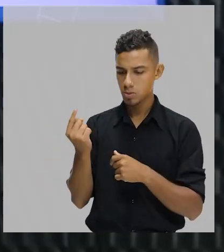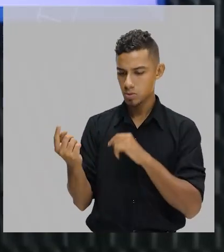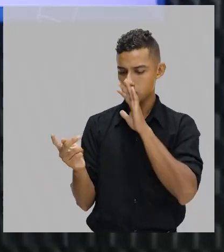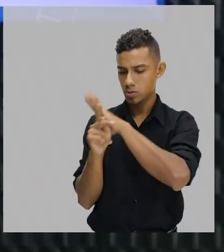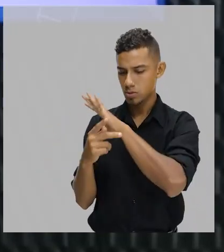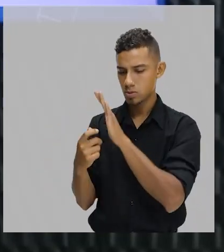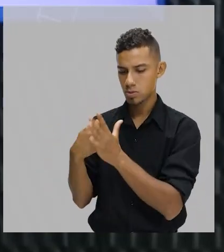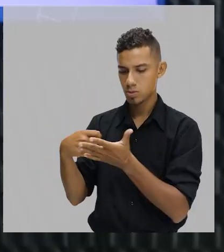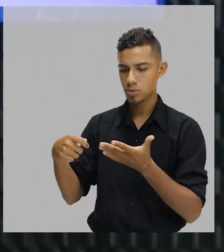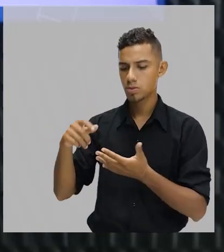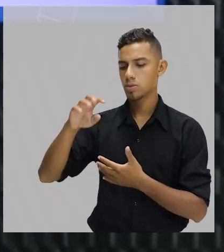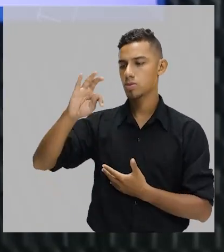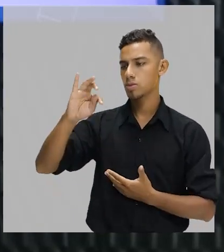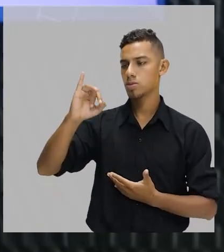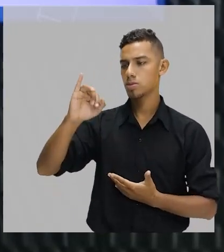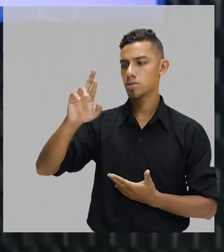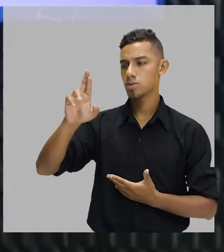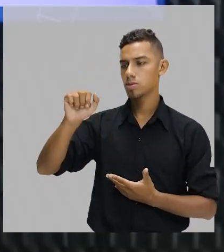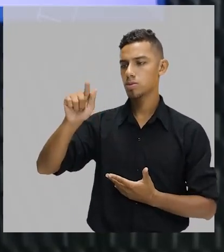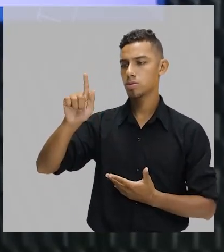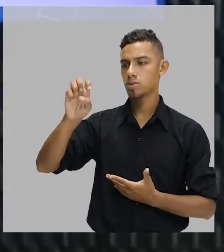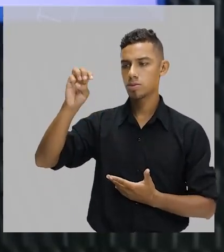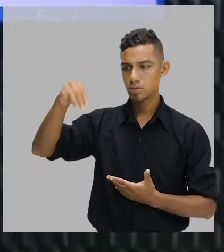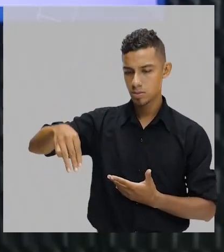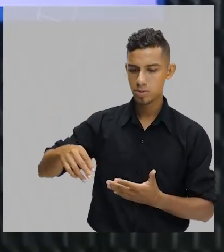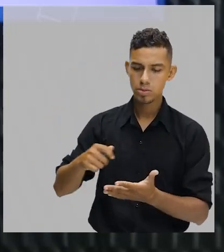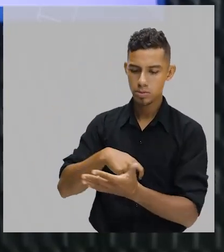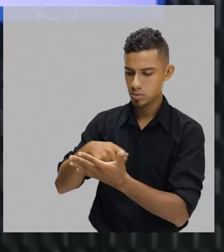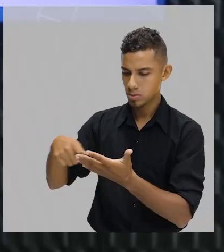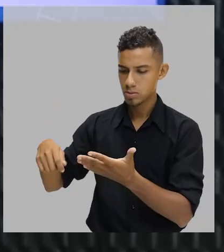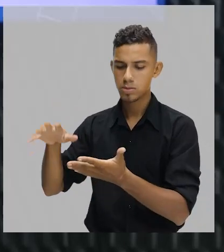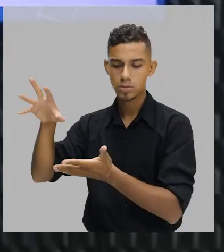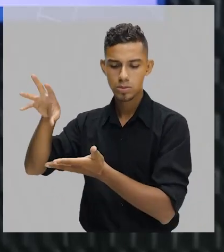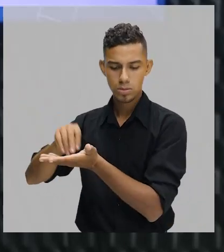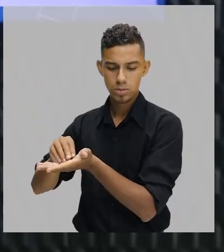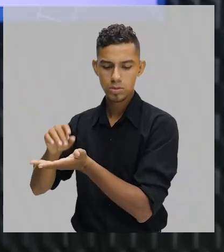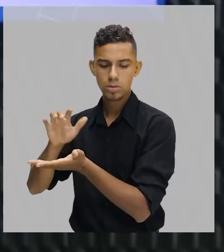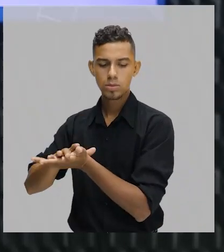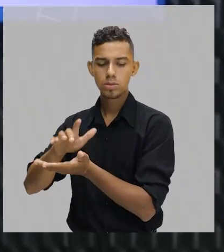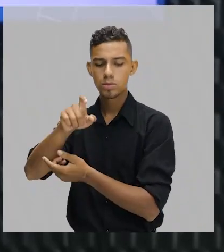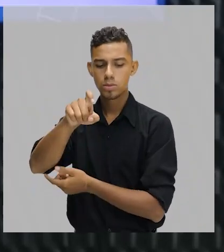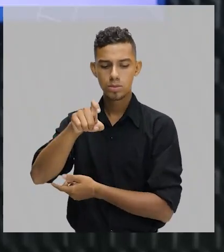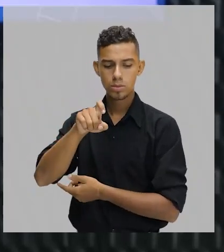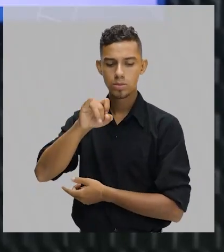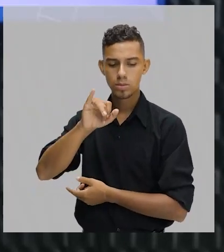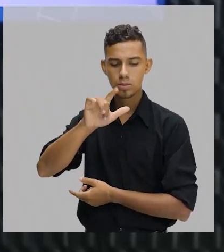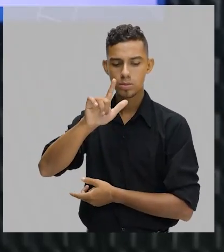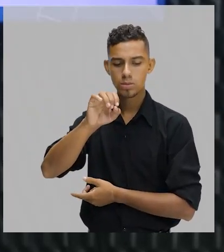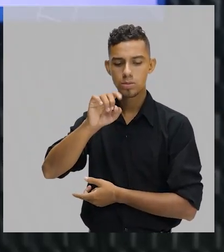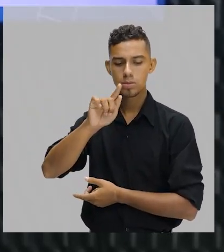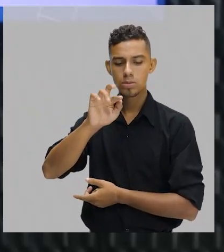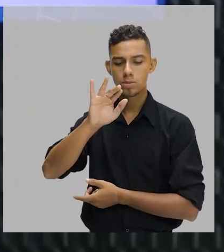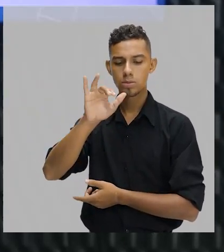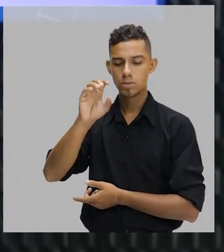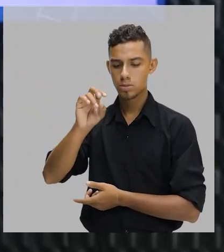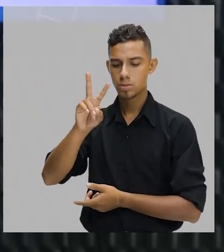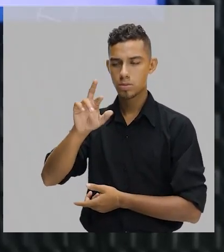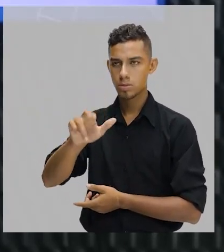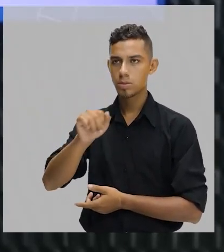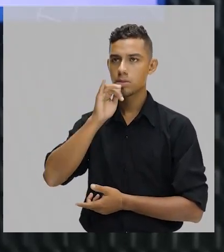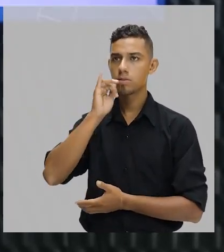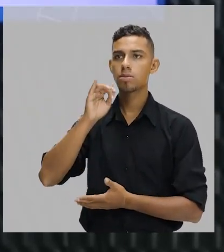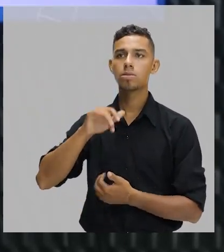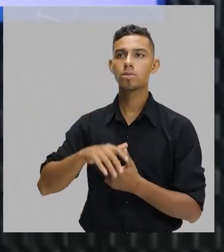artista e é chamado de tiragem. Exemplo, fiz uma gravura com uma matriz em xilogravura. Fiz 10 cópias. Só